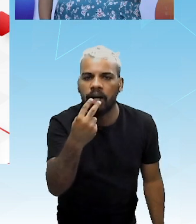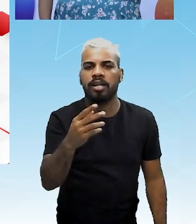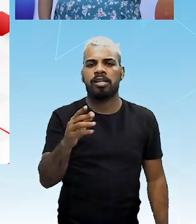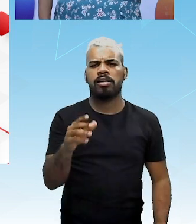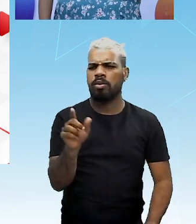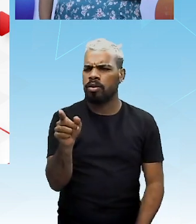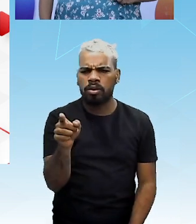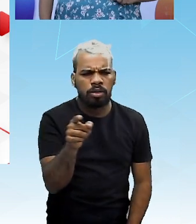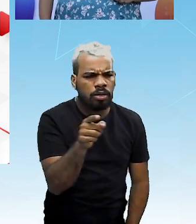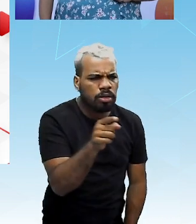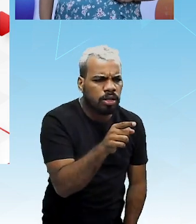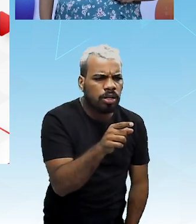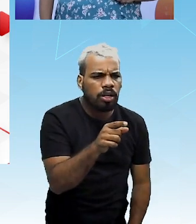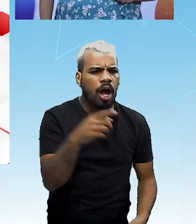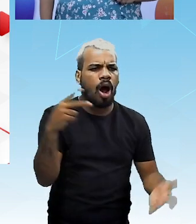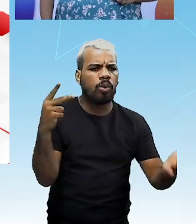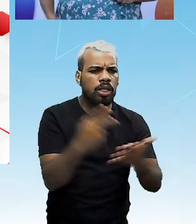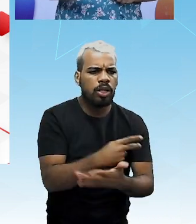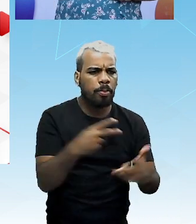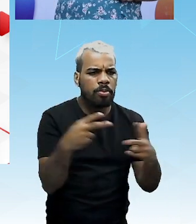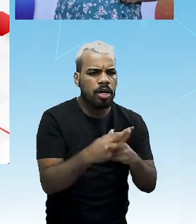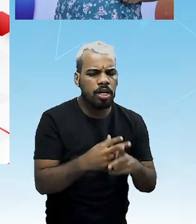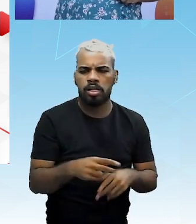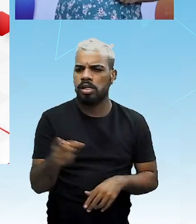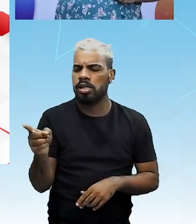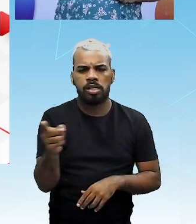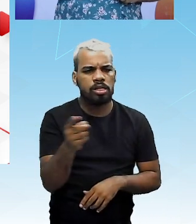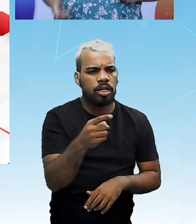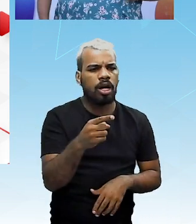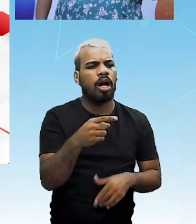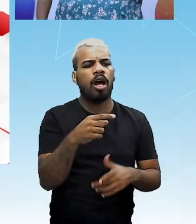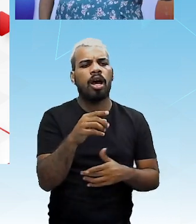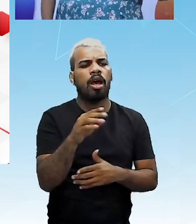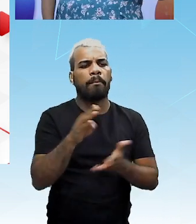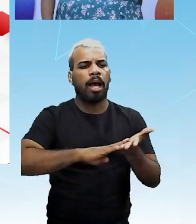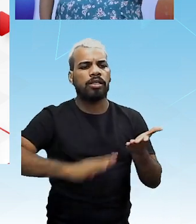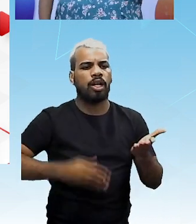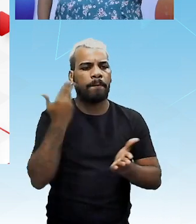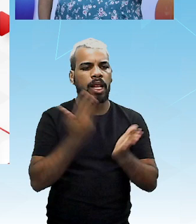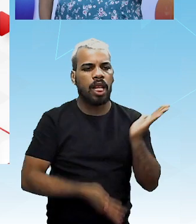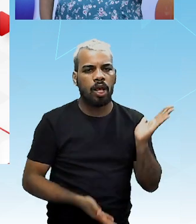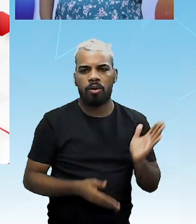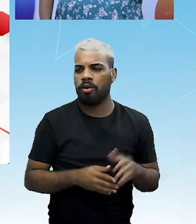do leitor ou de quem está assistindo.